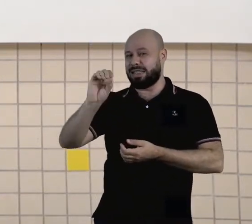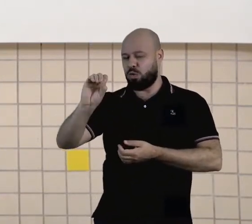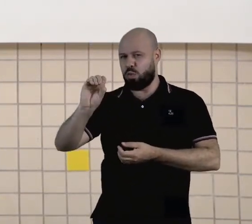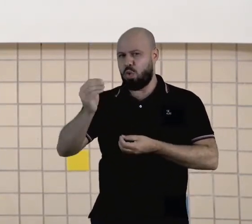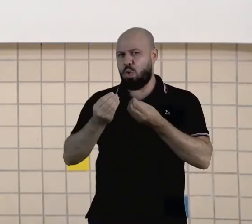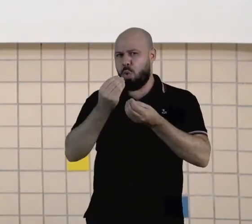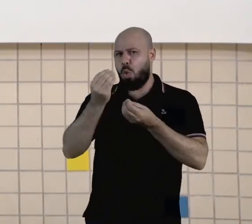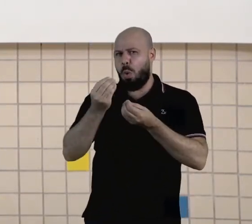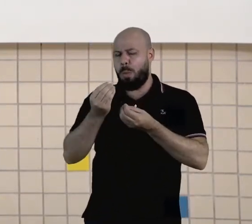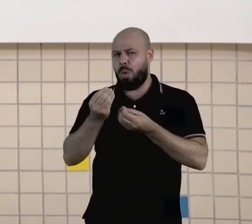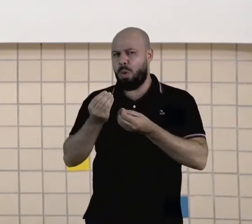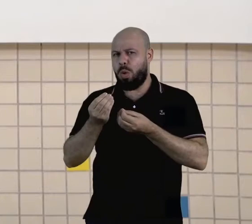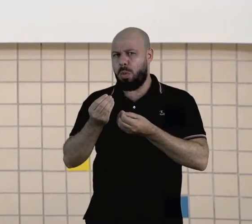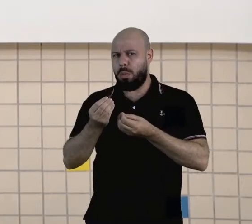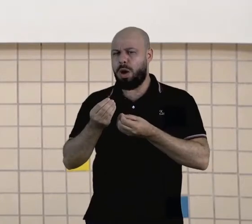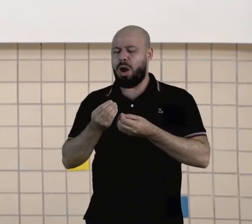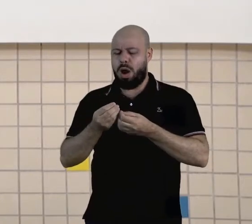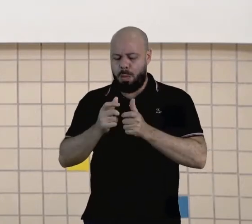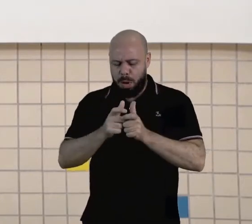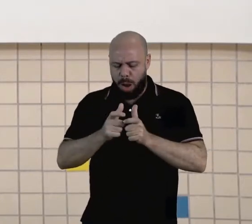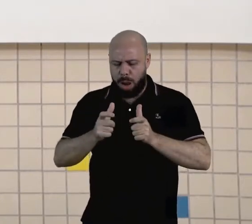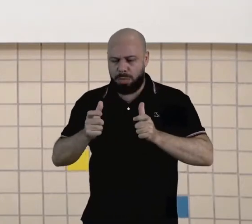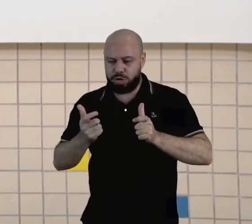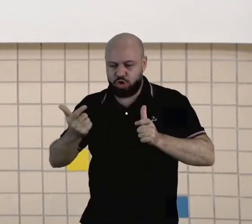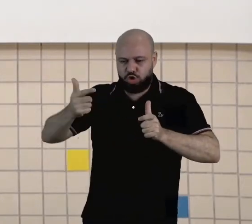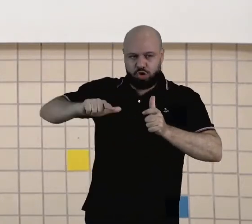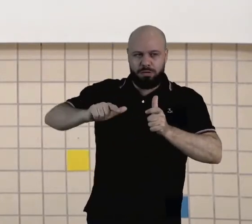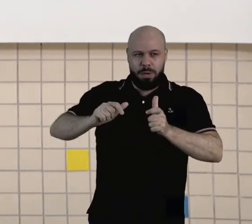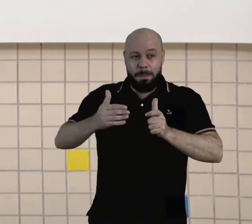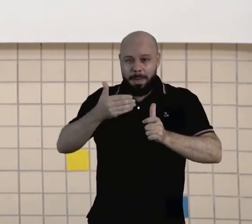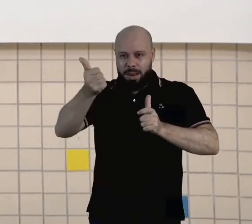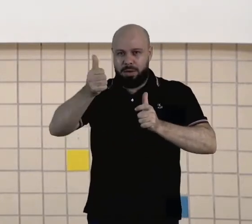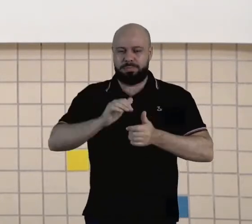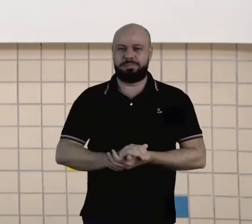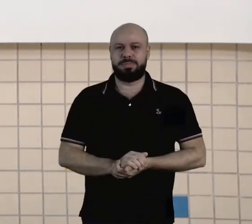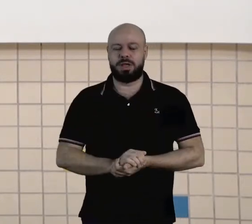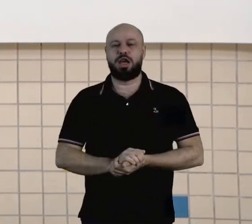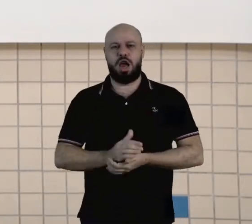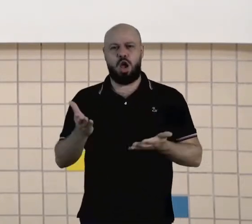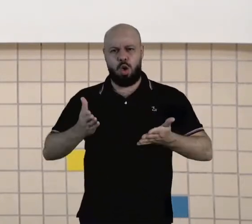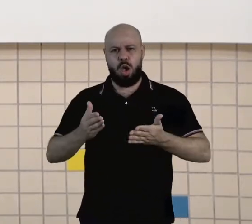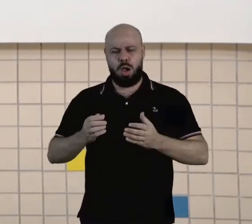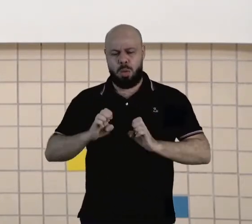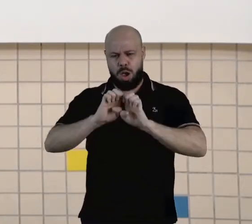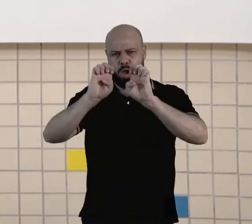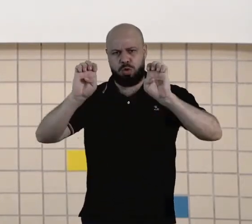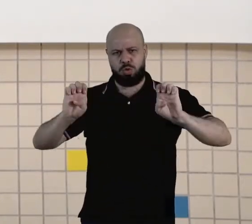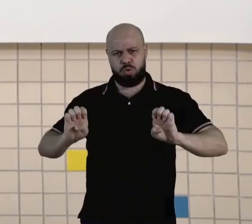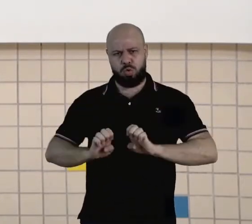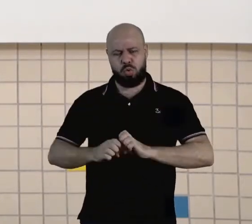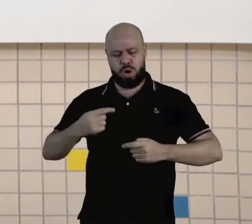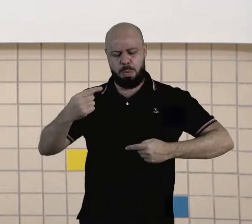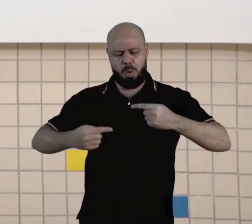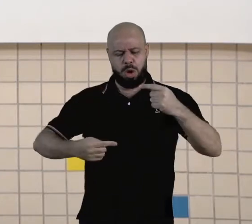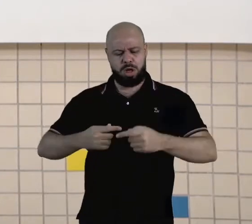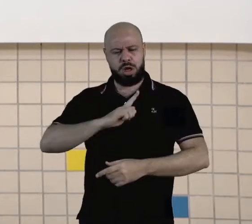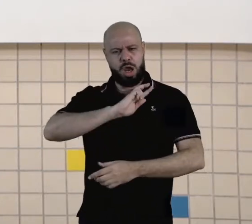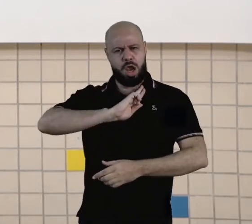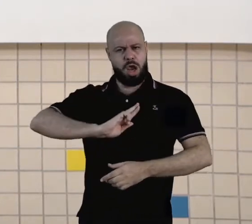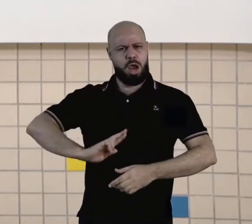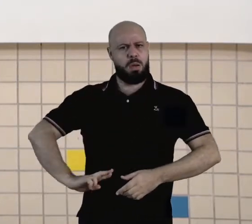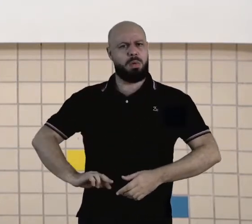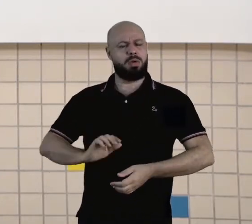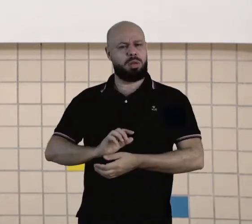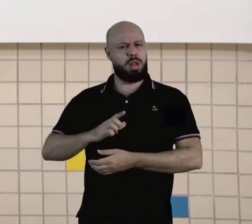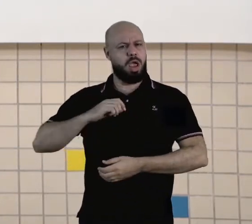do mundo, nós estávamos desenvolvendo uma estrutura republicana, nós estávamos desenvolvendo as